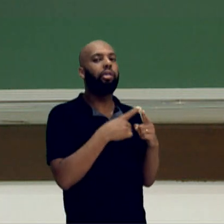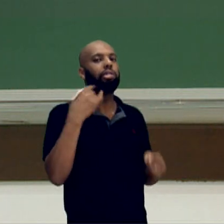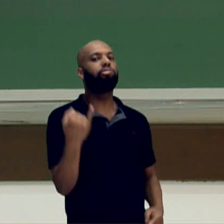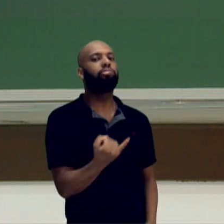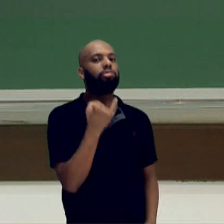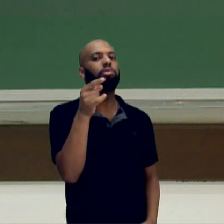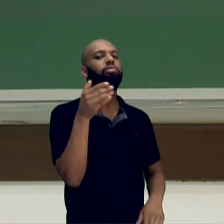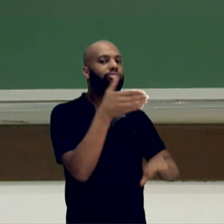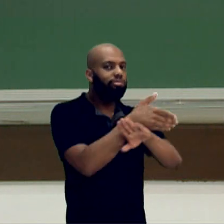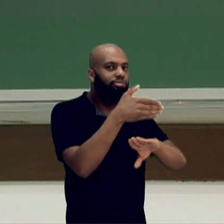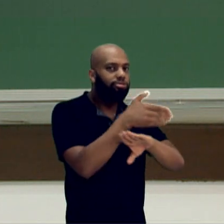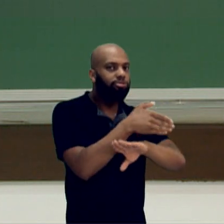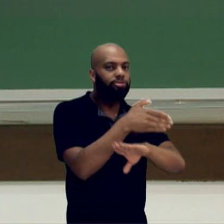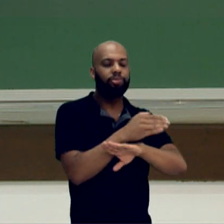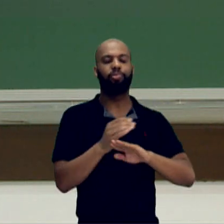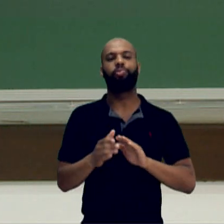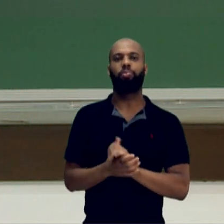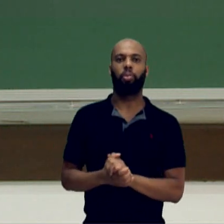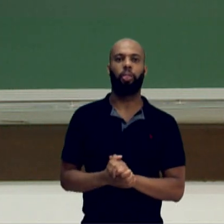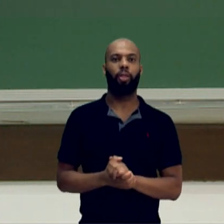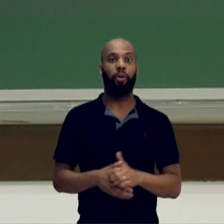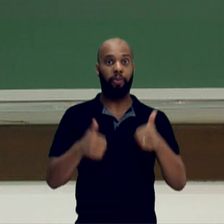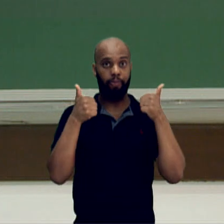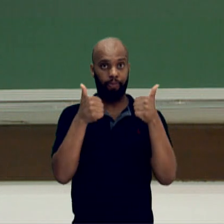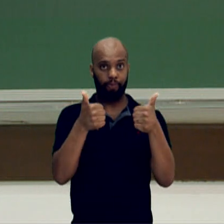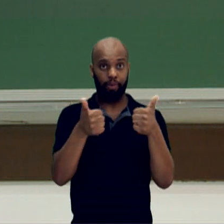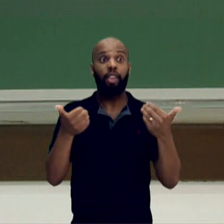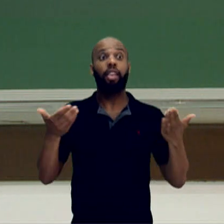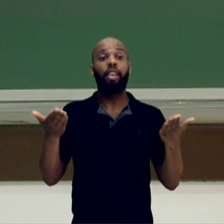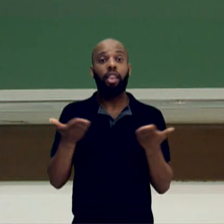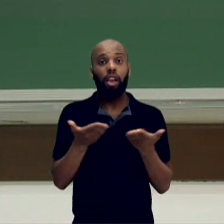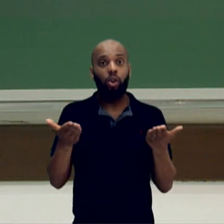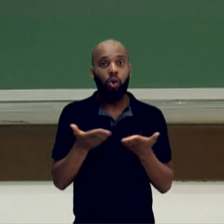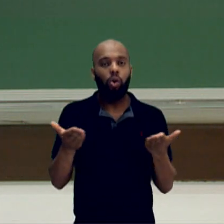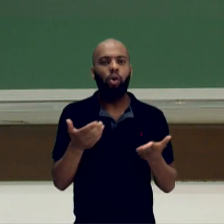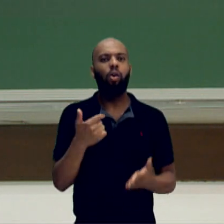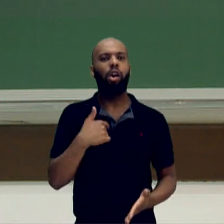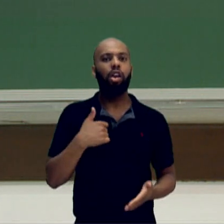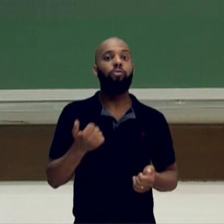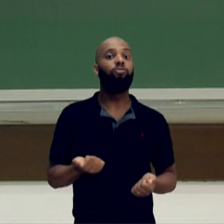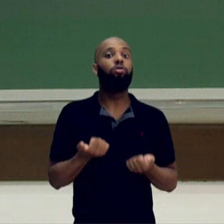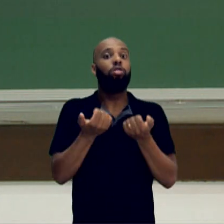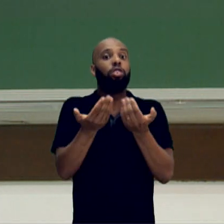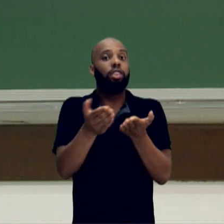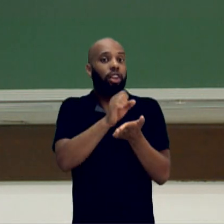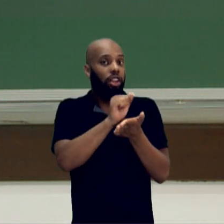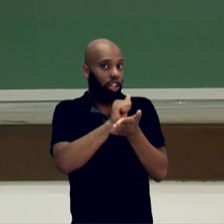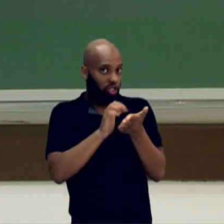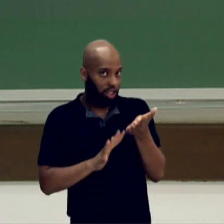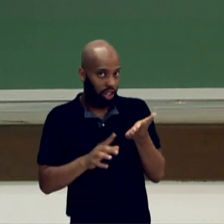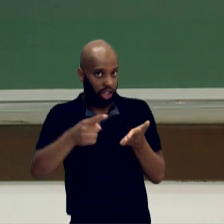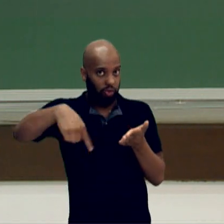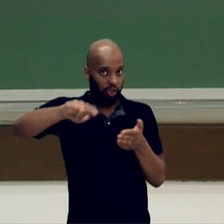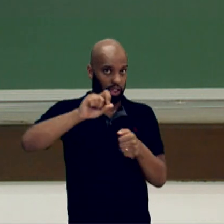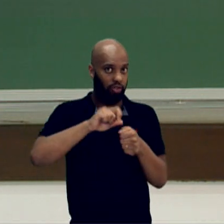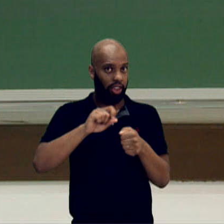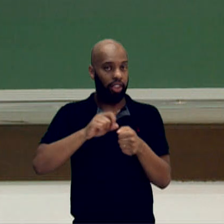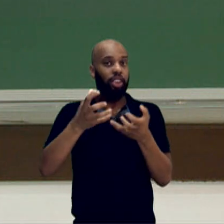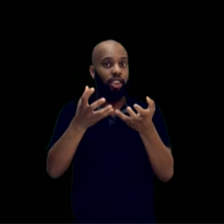Por quê? 50 não é metade de 100? Muito bem, então 150 vai ser o quê? 1 metro mais